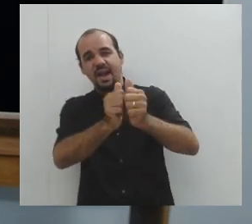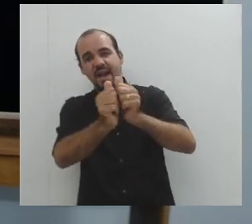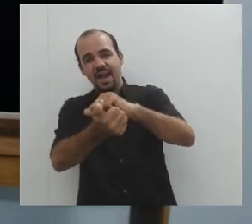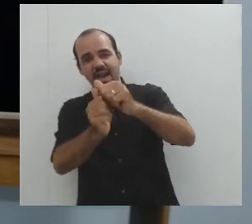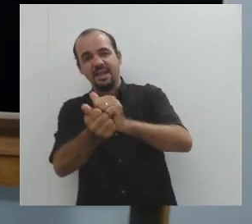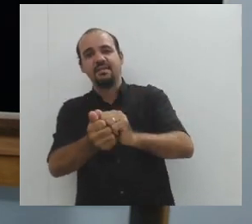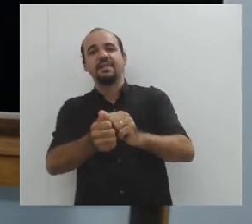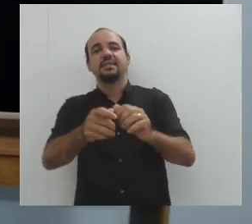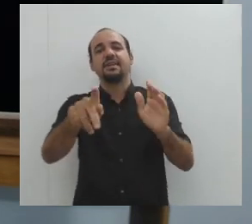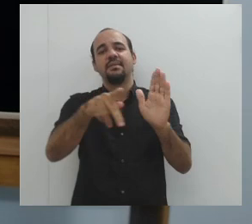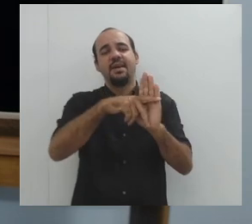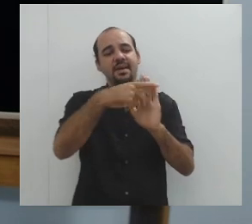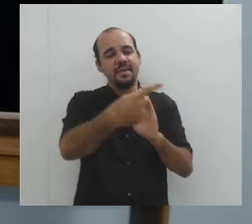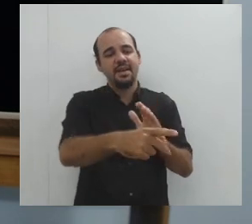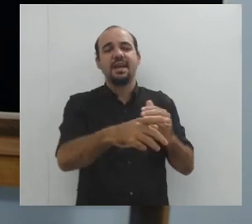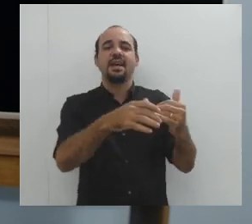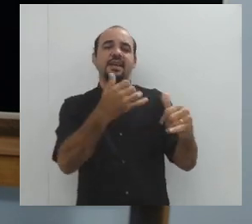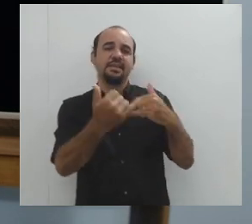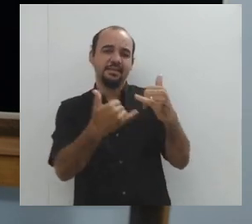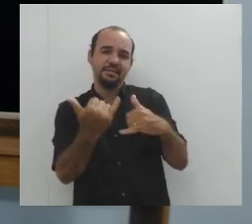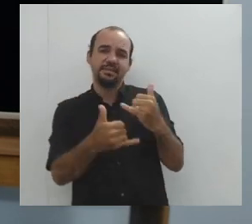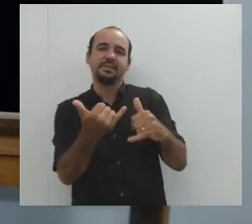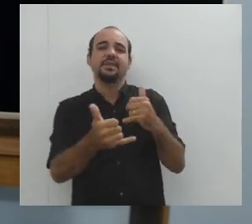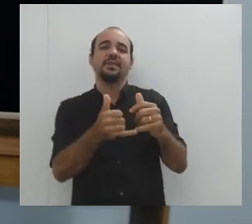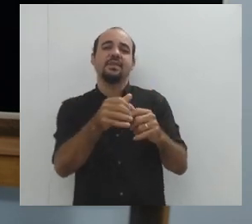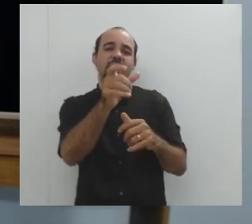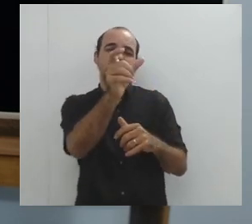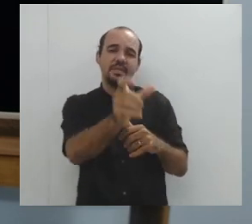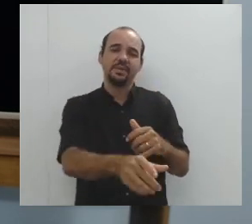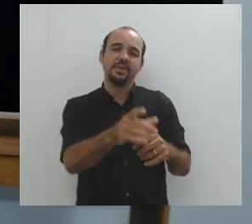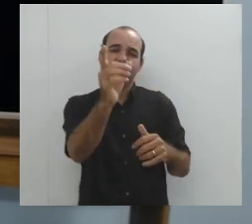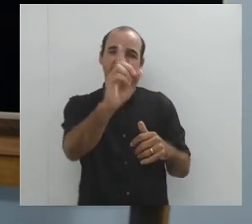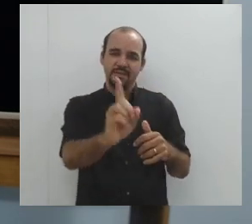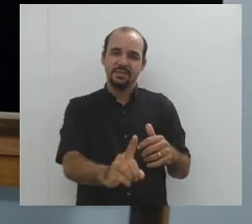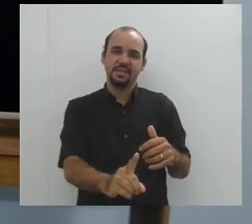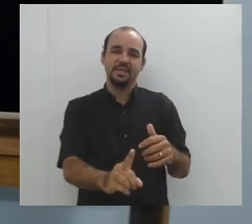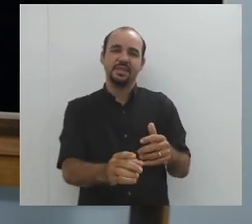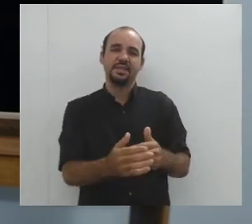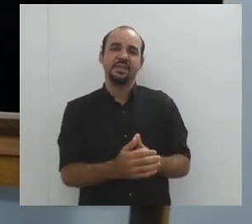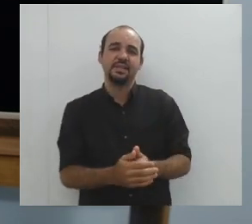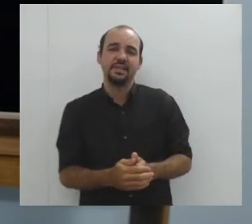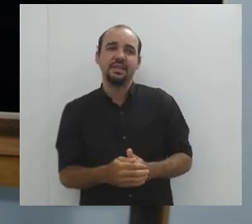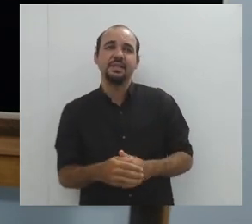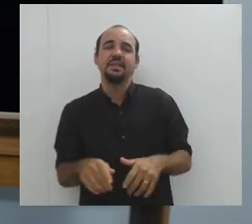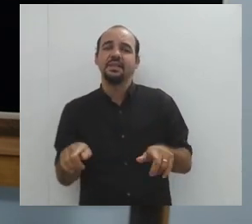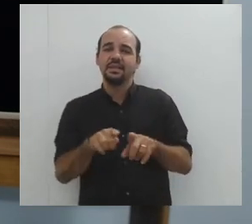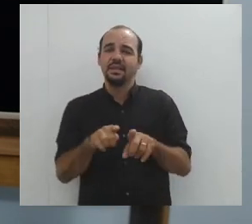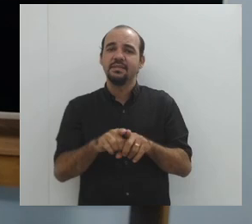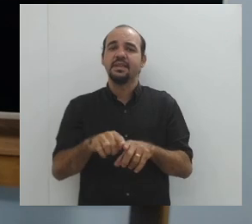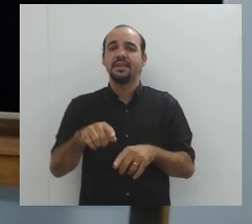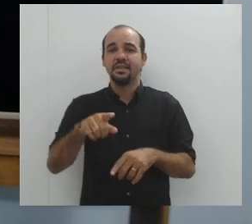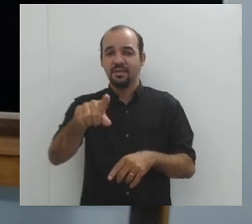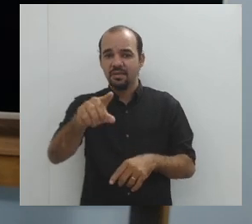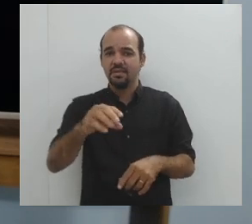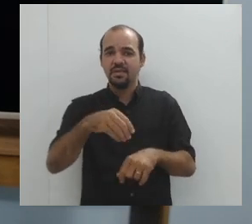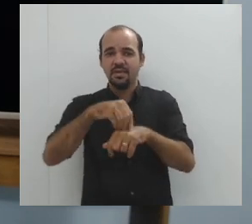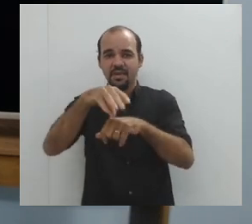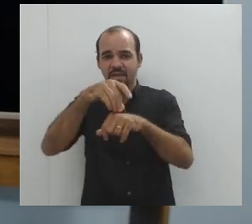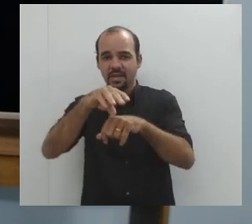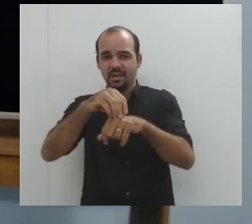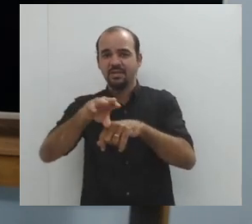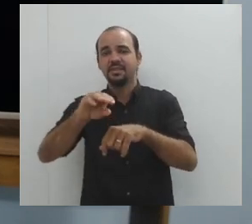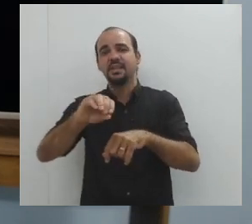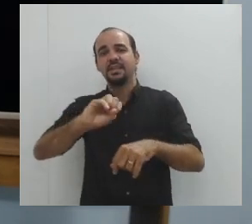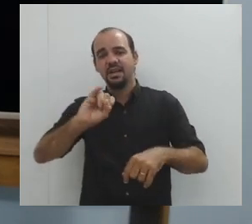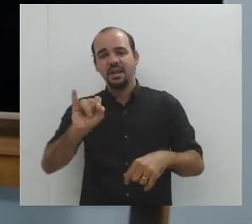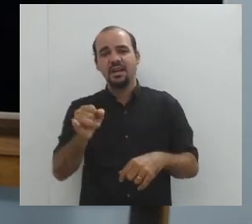essa possibilidade ela é muito rica e até aproveito para dizer aos alunos que aproveitem esse momento nas aulas de